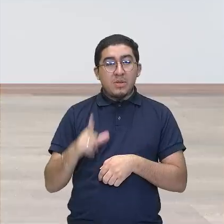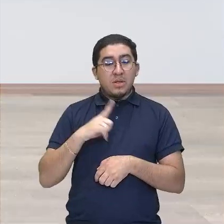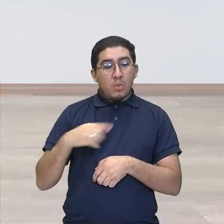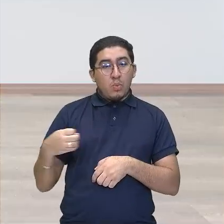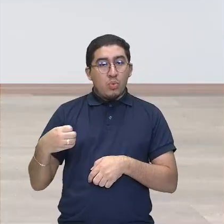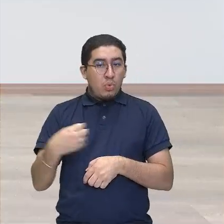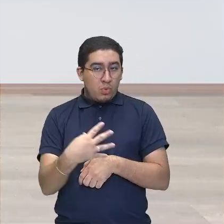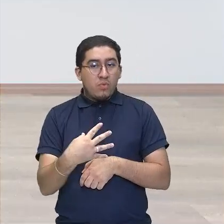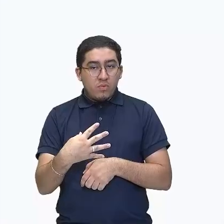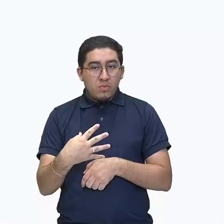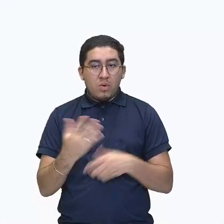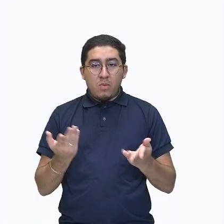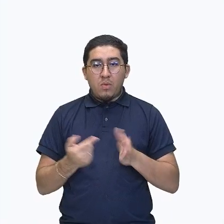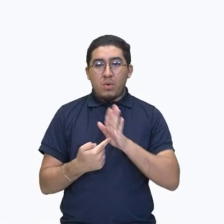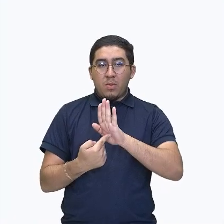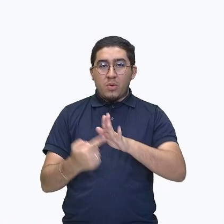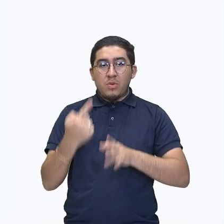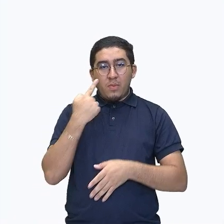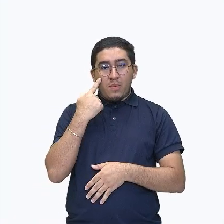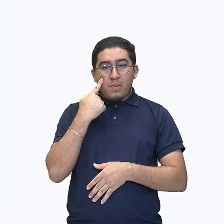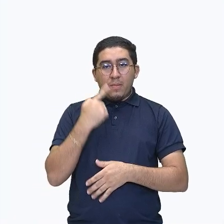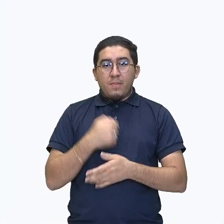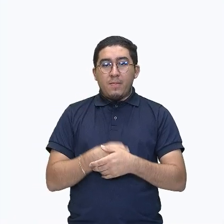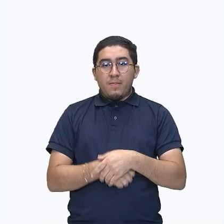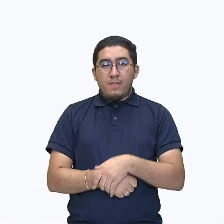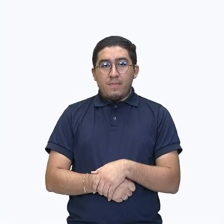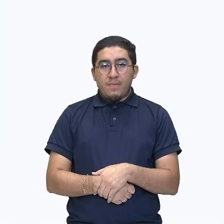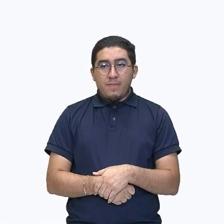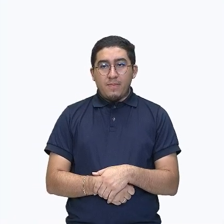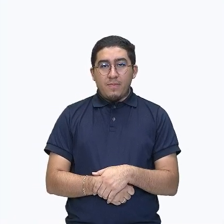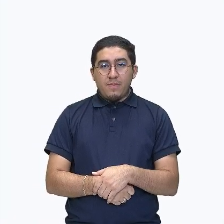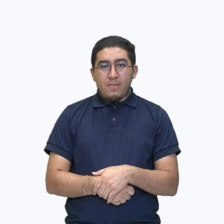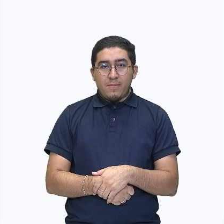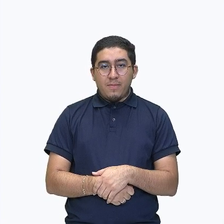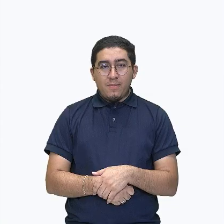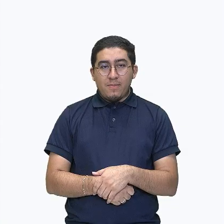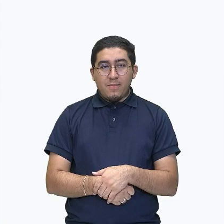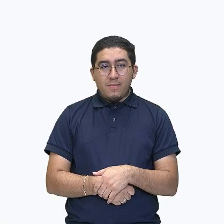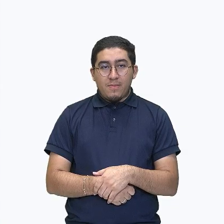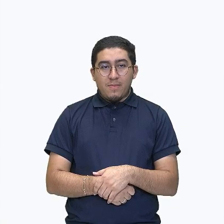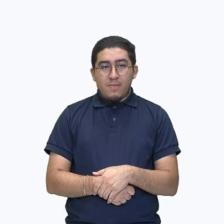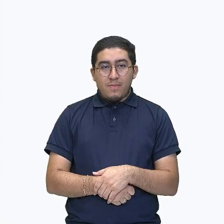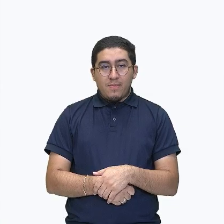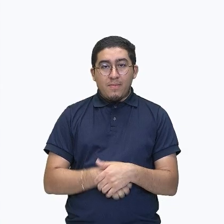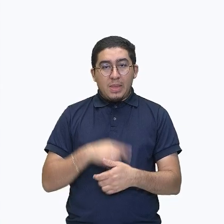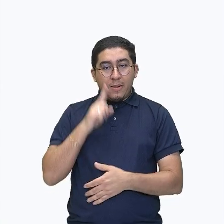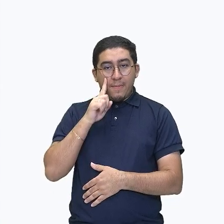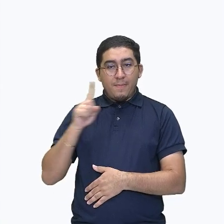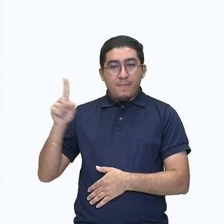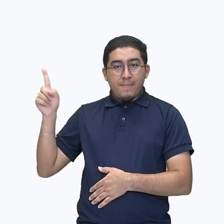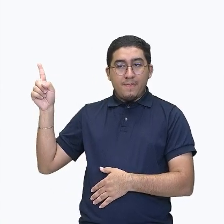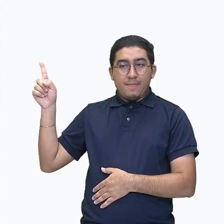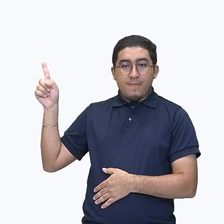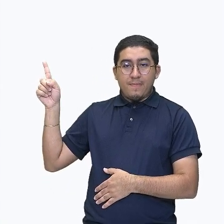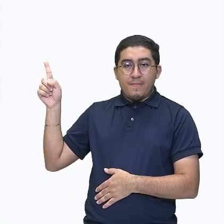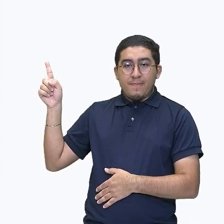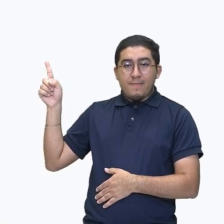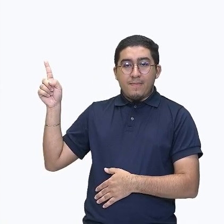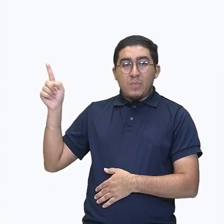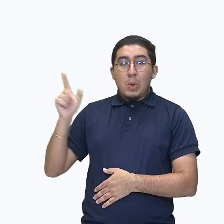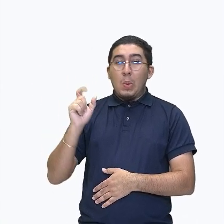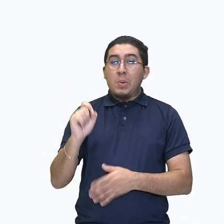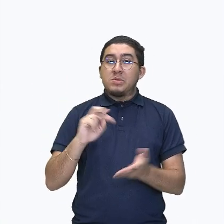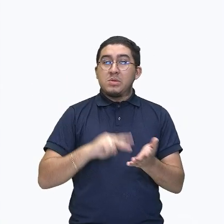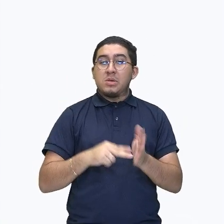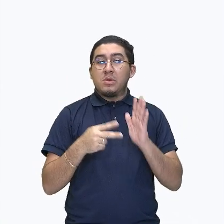essas novidades agora para vocês. Muito bem, vamos lá. O primeiro deles é o momento start, né? O que ele vem trazendo?